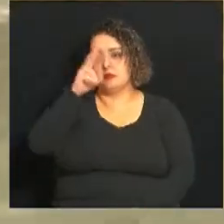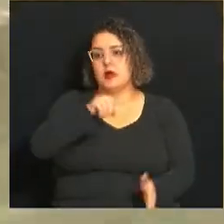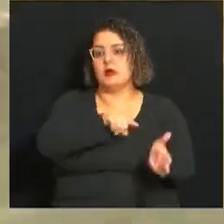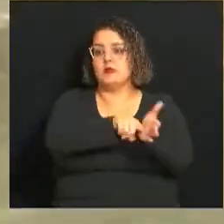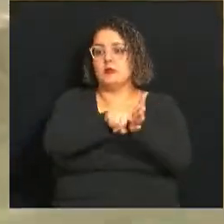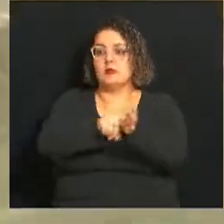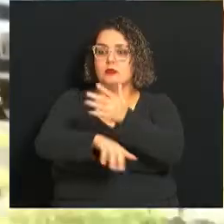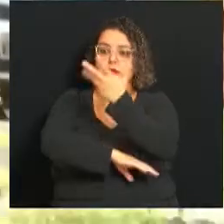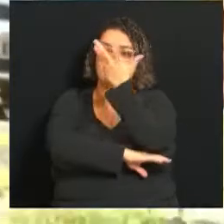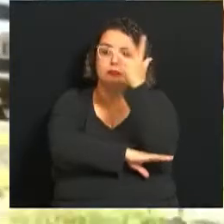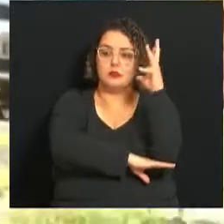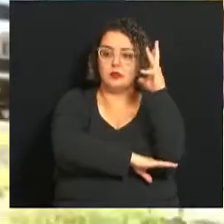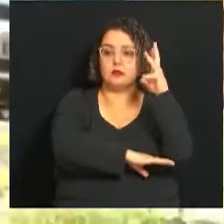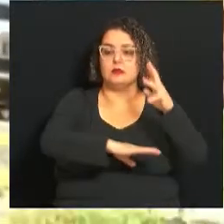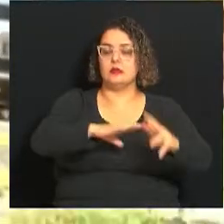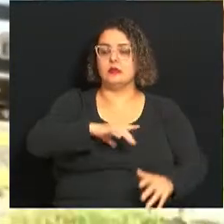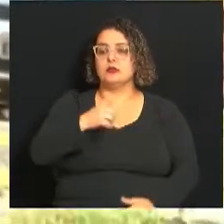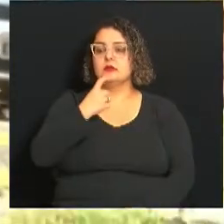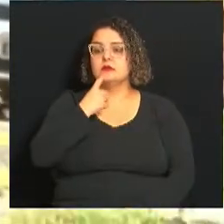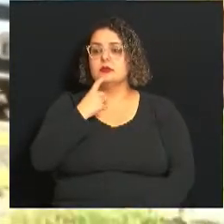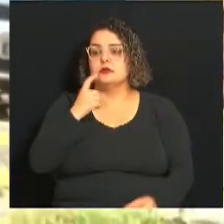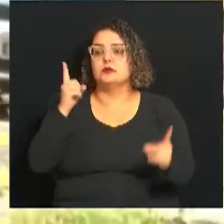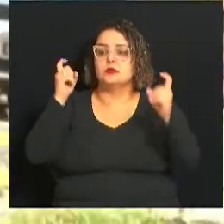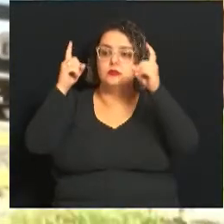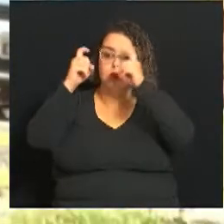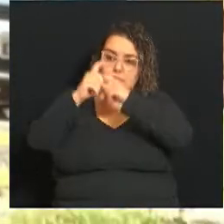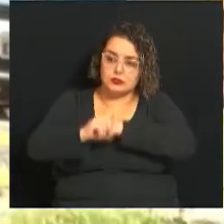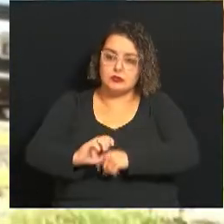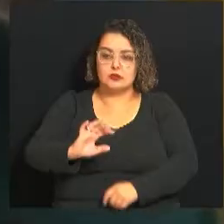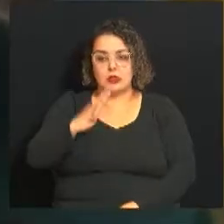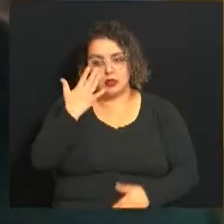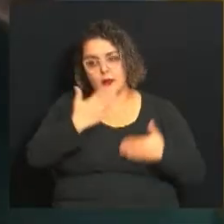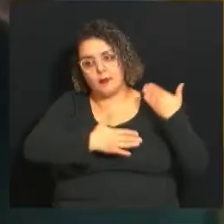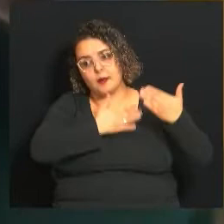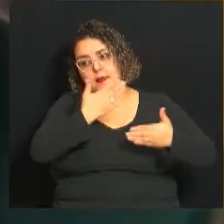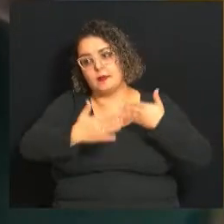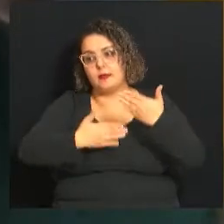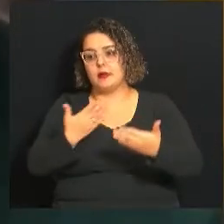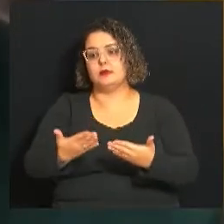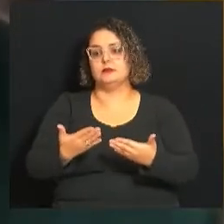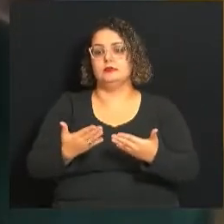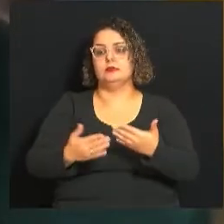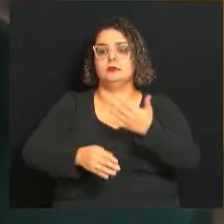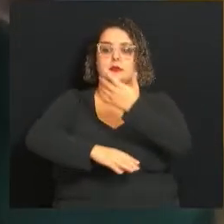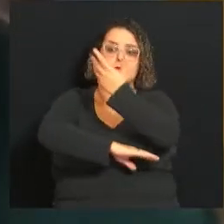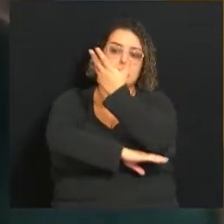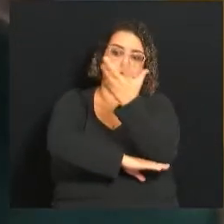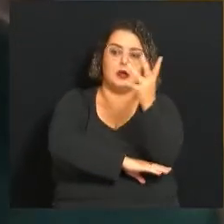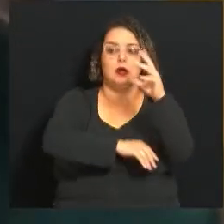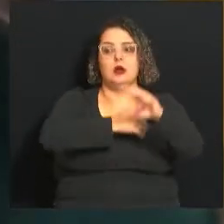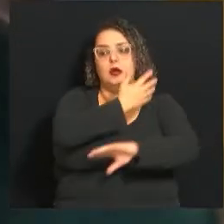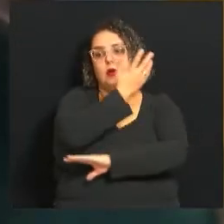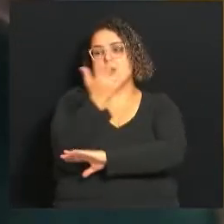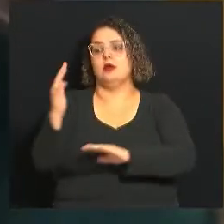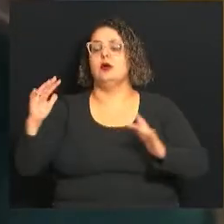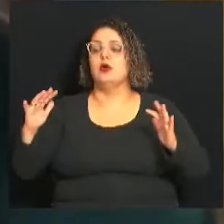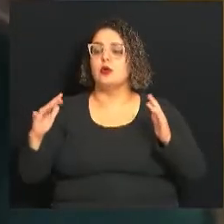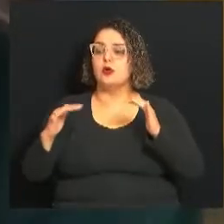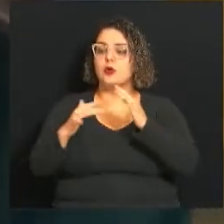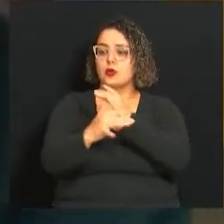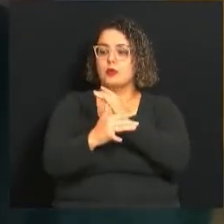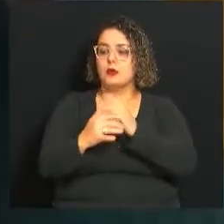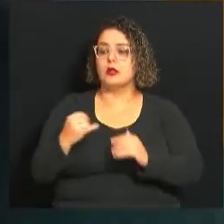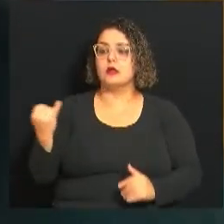árvores de Campinas e os desafios que surgiram ao longo do tempo. A arborização urbana, eu acho que é importante mostrar